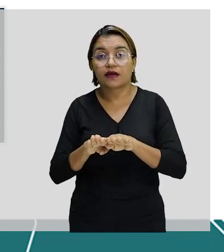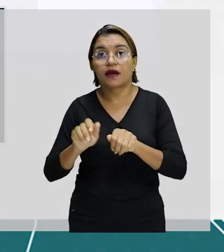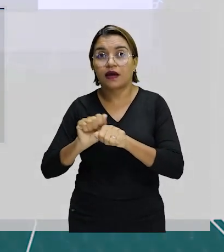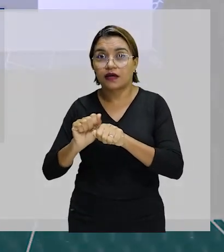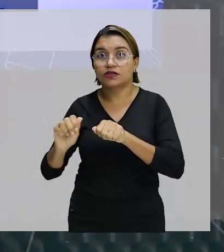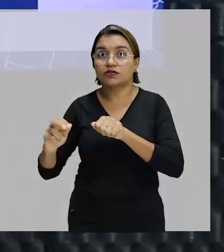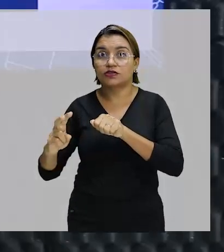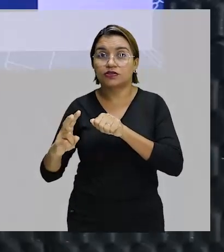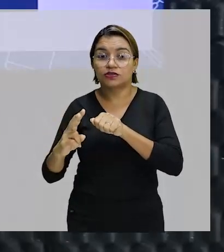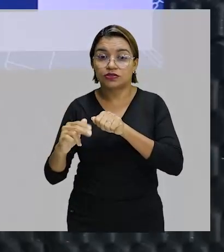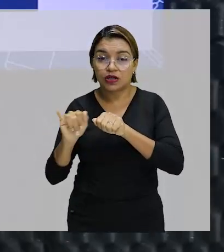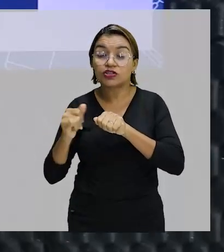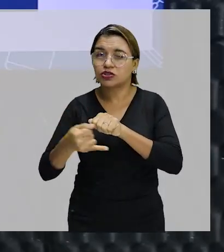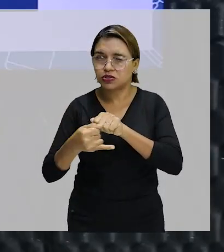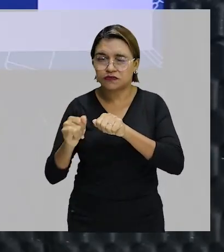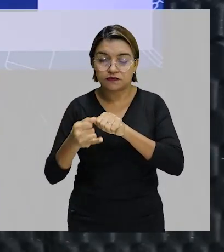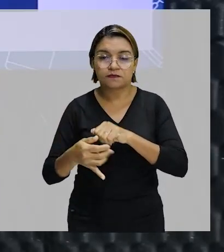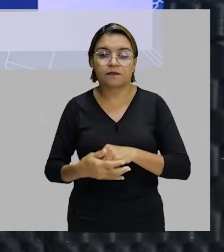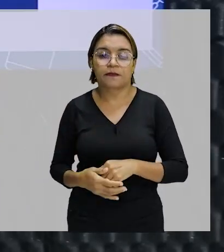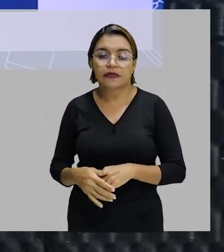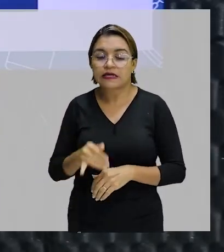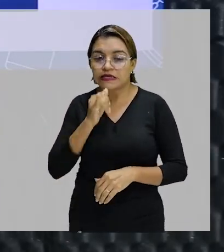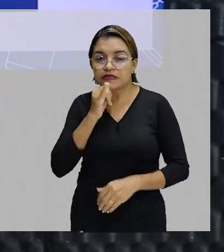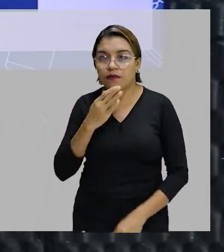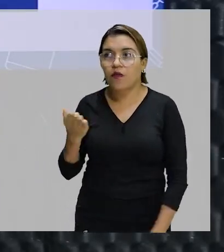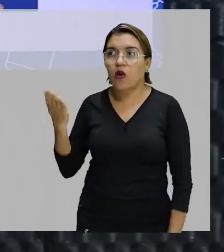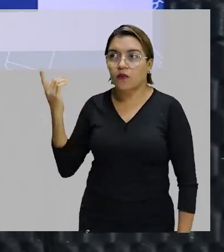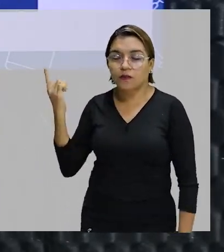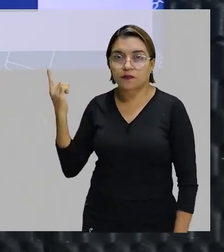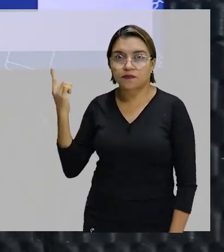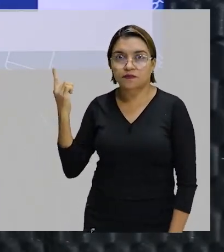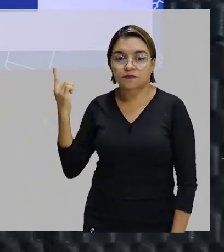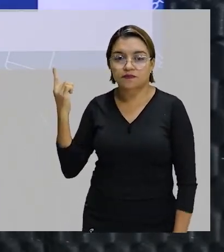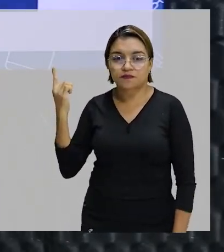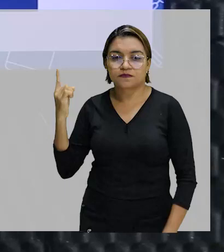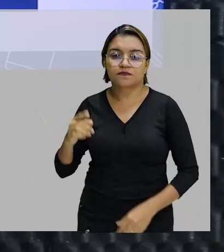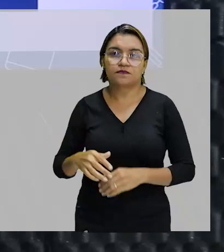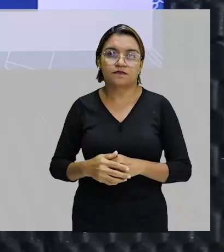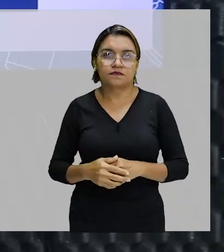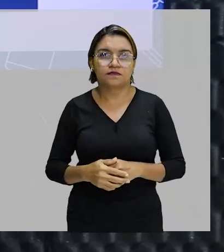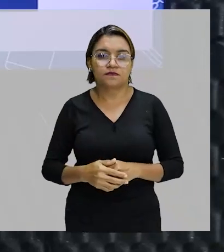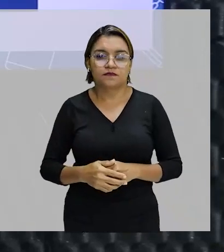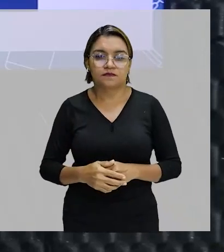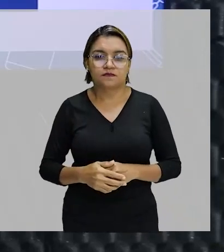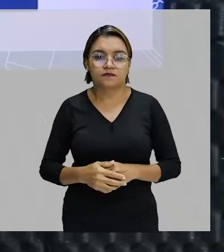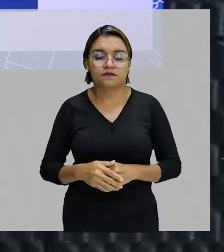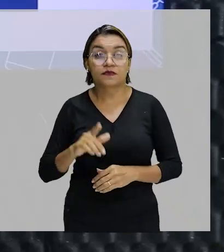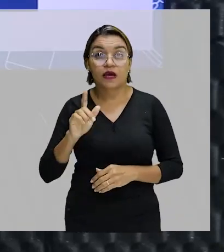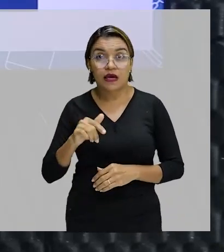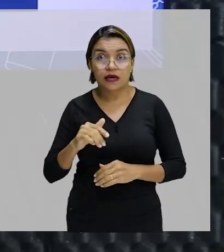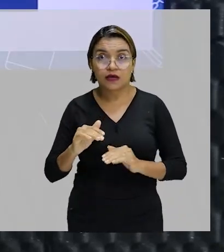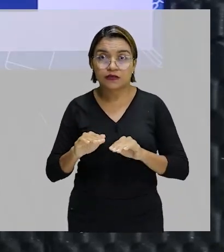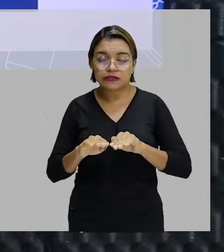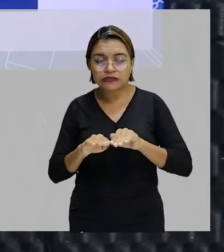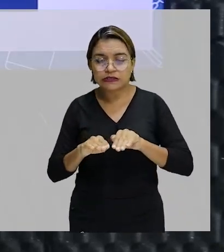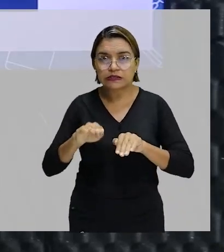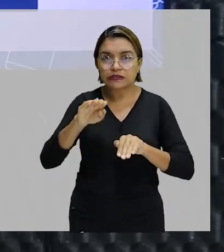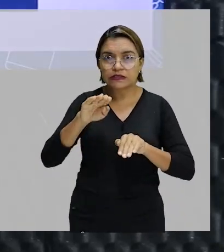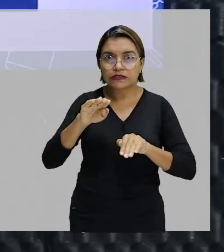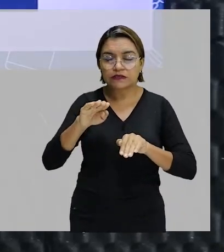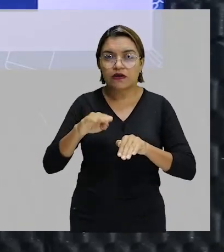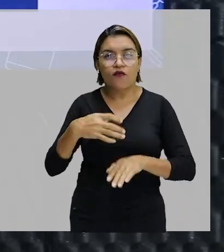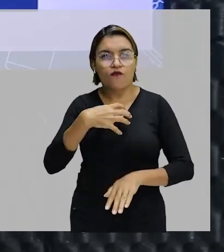de advérbio, assim como de adjetivos, are levels, são níveis, quer dizer,